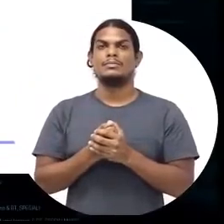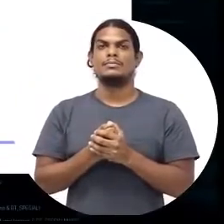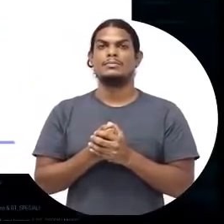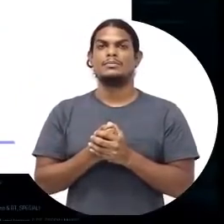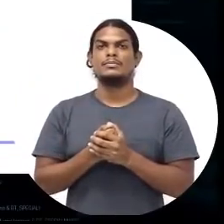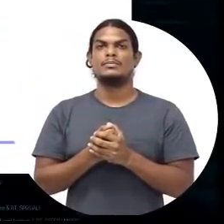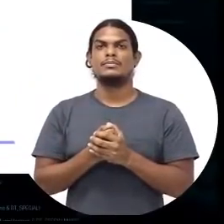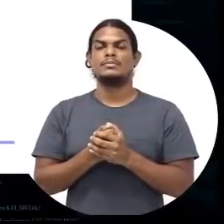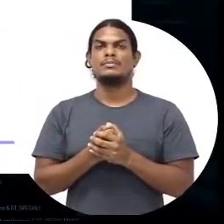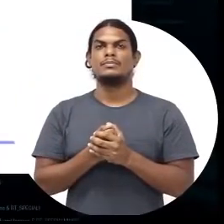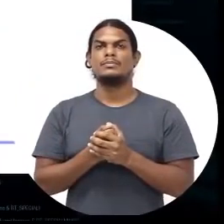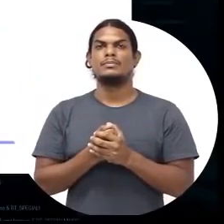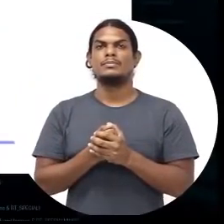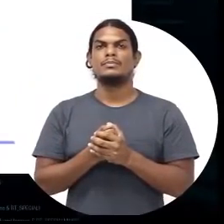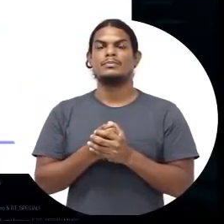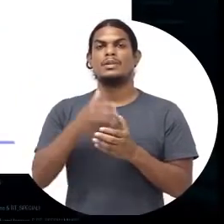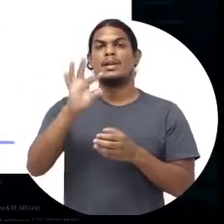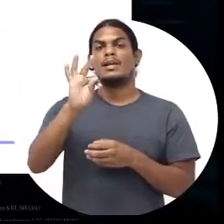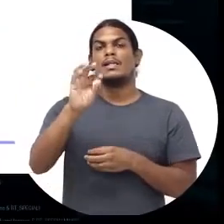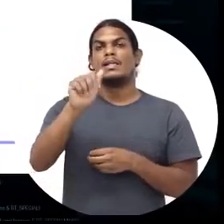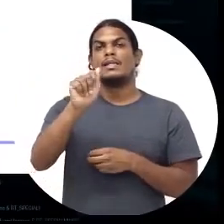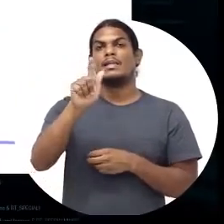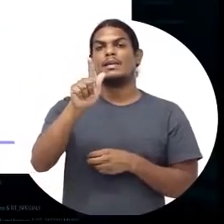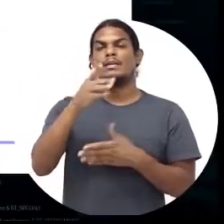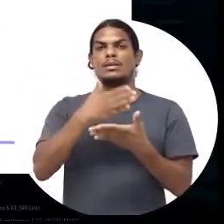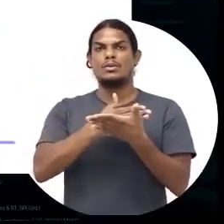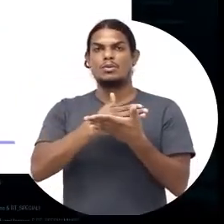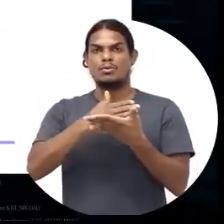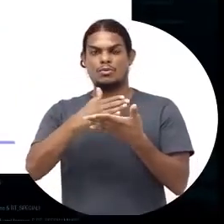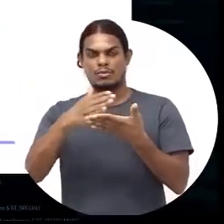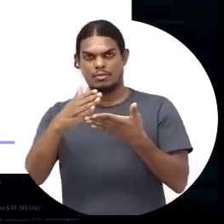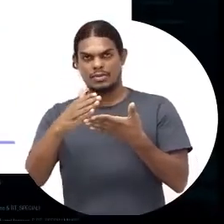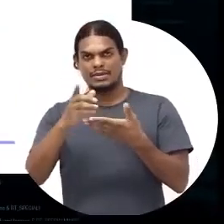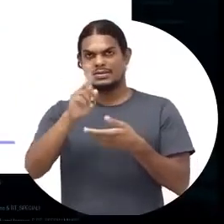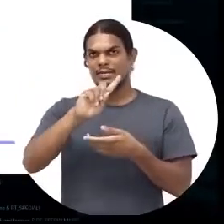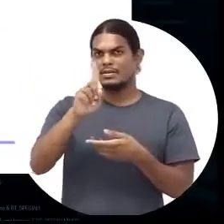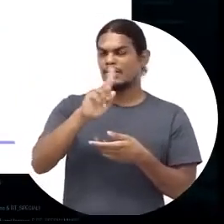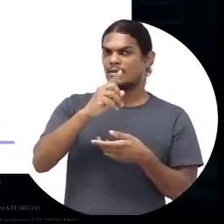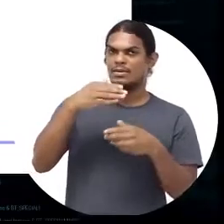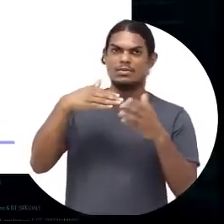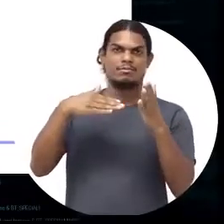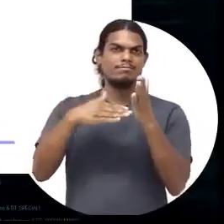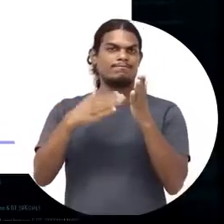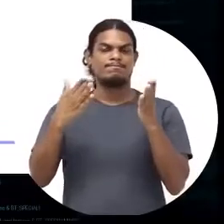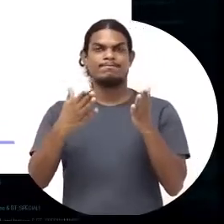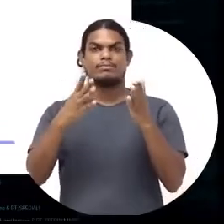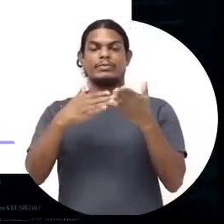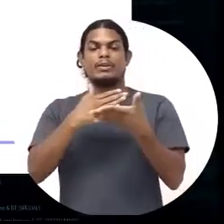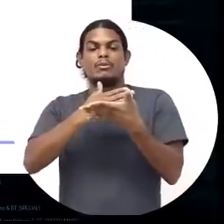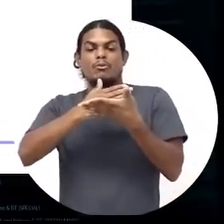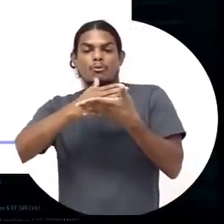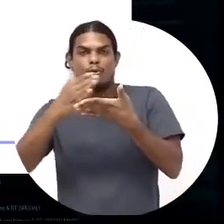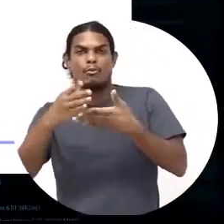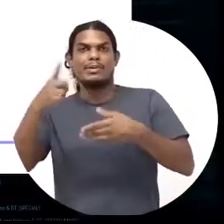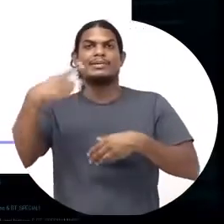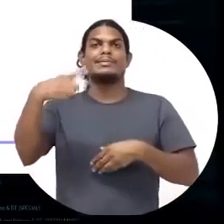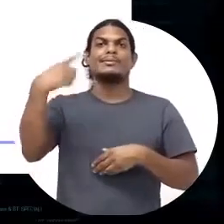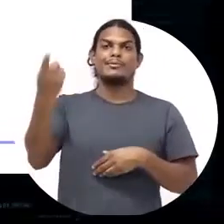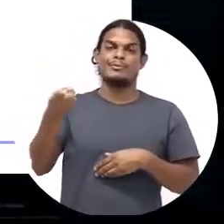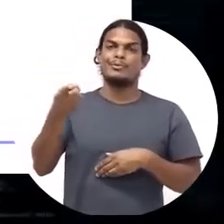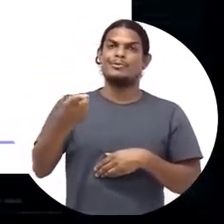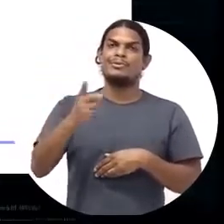tags aninhadas. Uma tag começa, ela não termina, e aí começa outra tag, ela